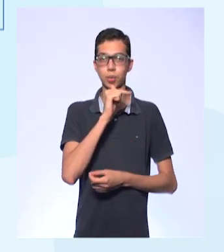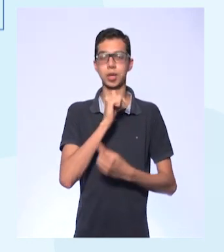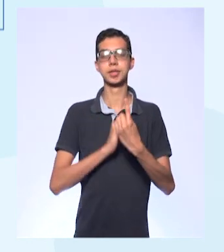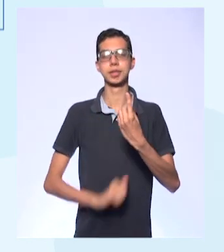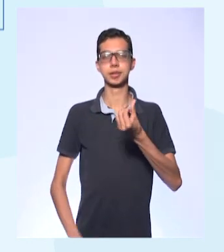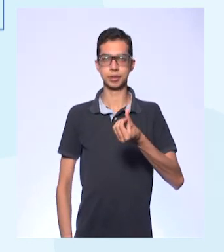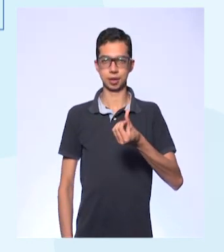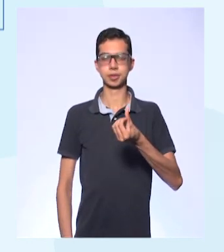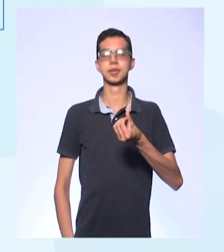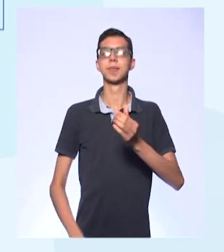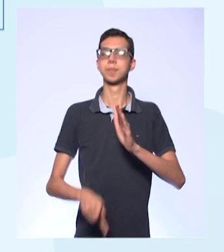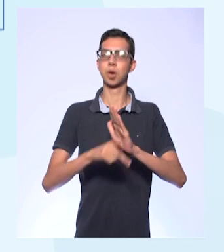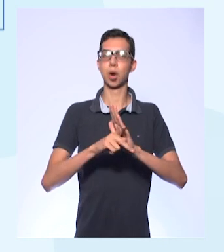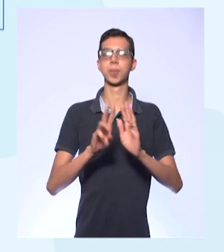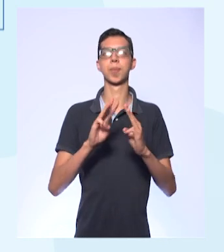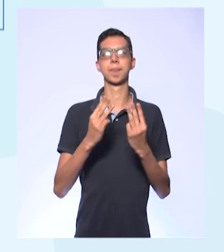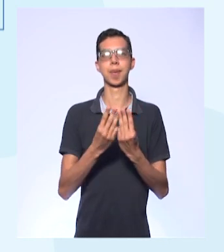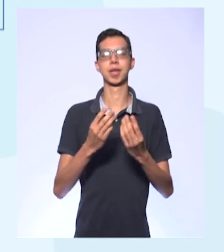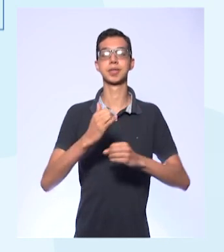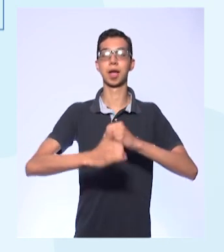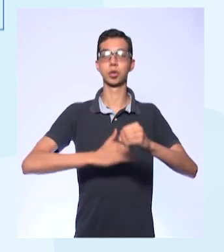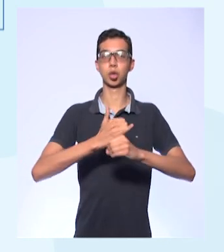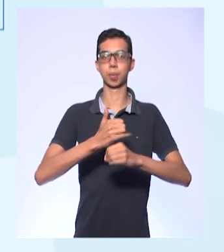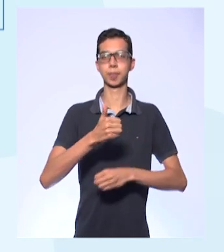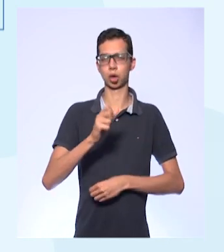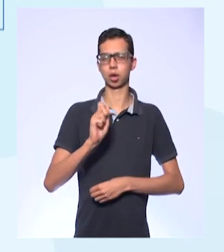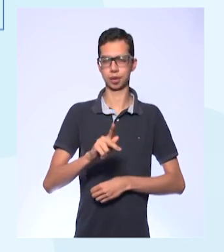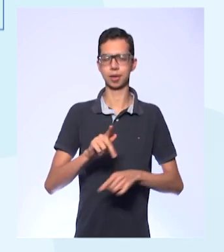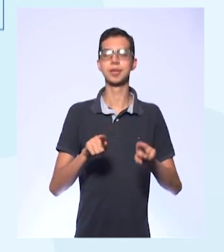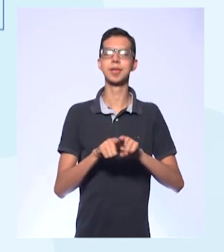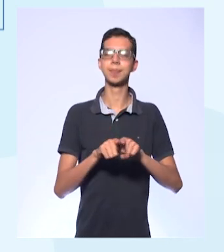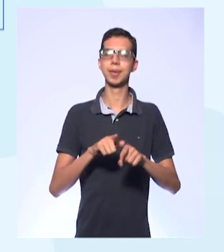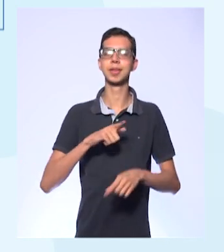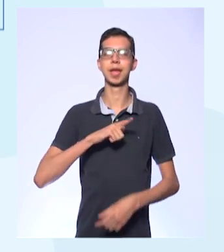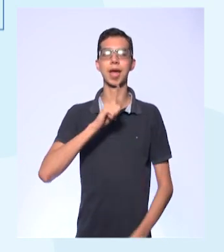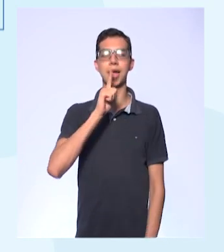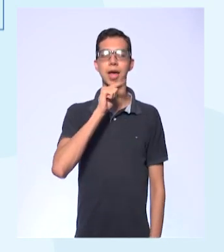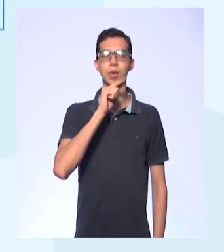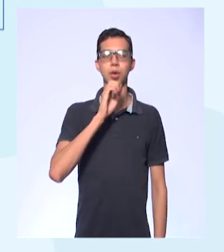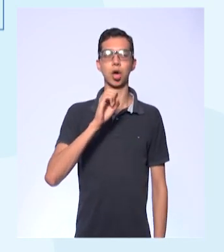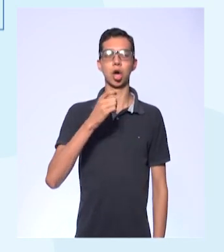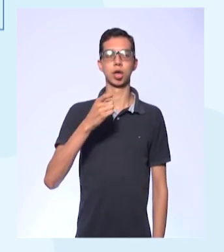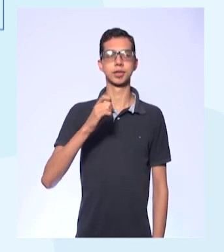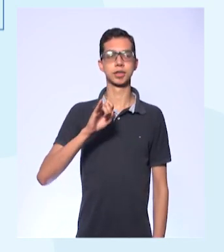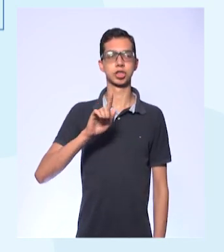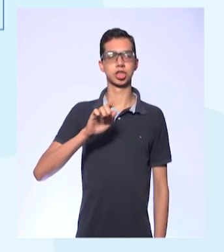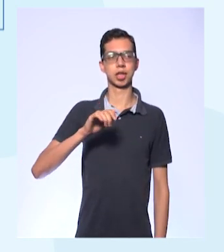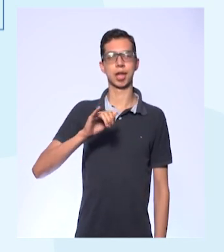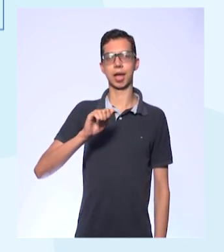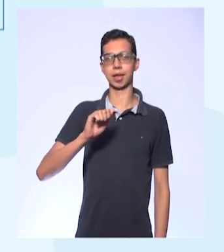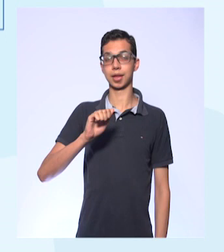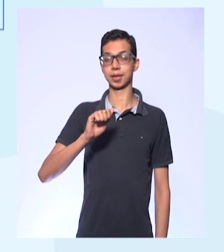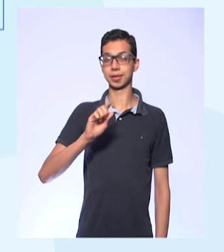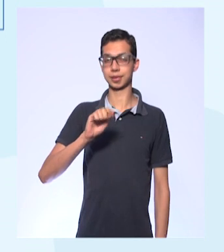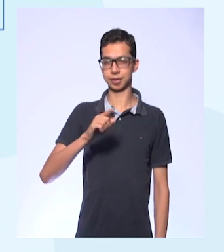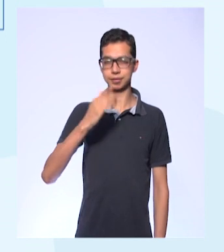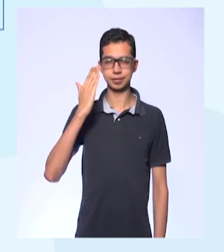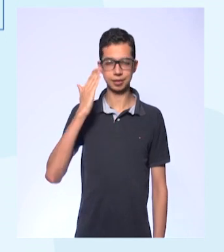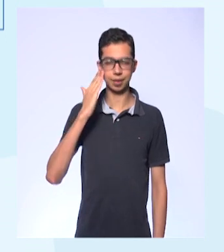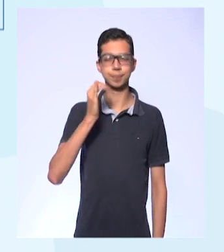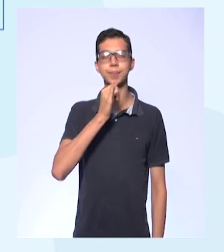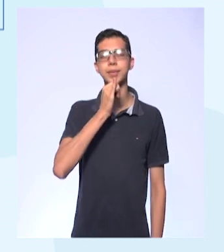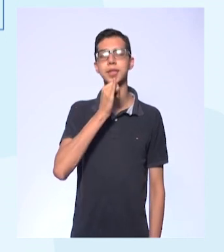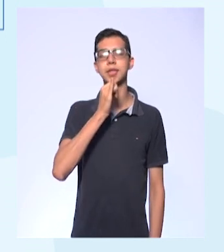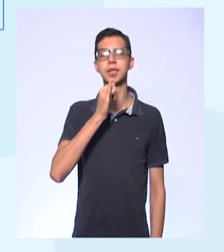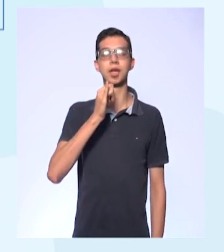16 unidades de massa atômica, perfeito? E eu também tenho a água oxigenada, aquela que a gente usa para descolorir o cabelo, para usar no machucado,